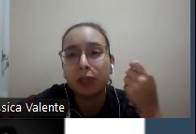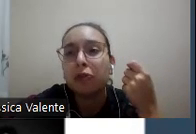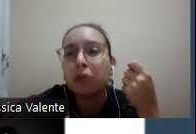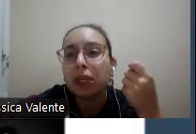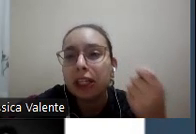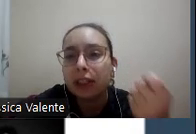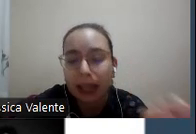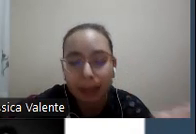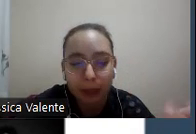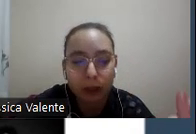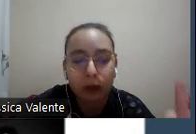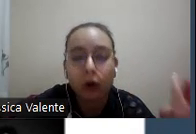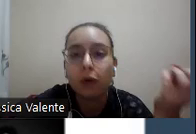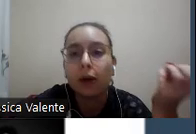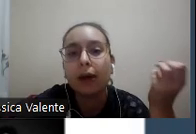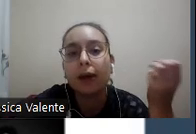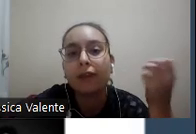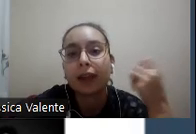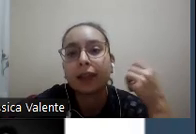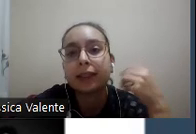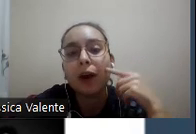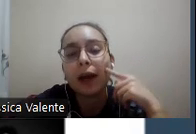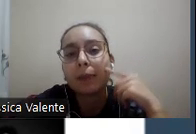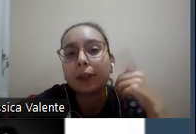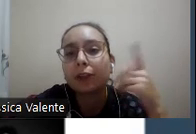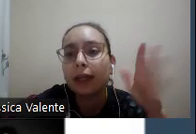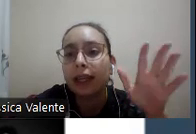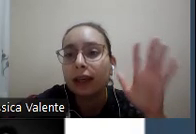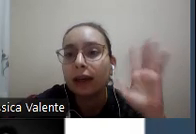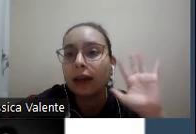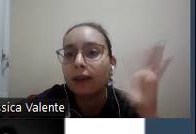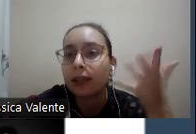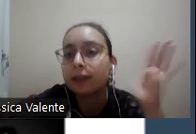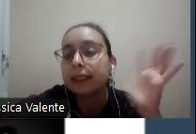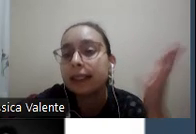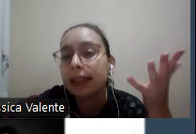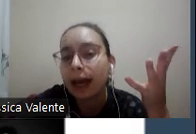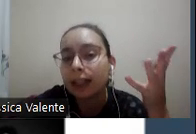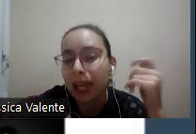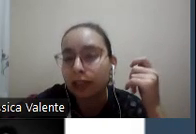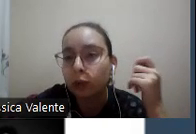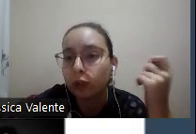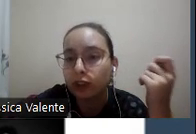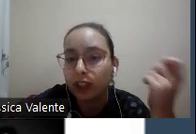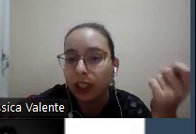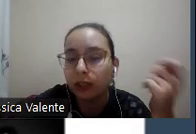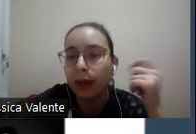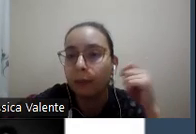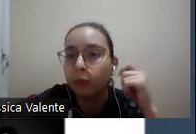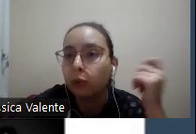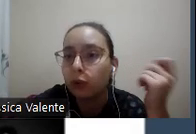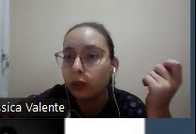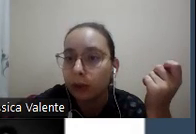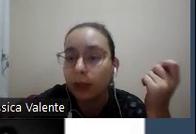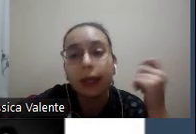preconceito, diminuindo aquela pessoa, falando assim, oh, aquela pessoa ali fala com sinais, é surdinho,